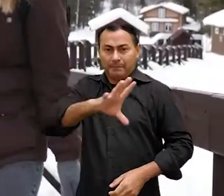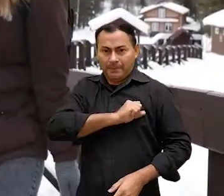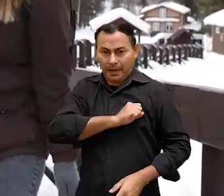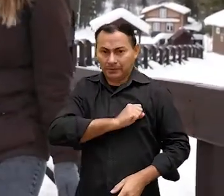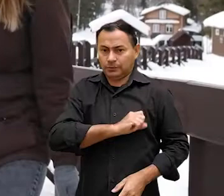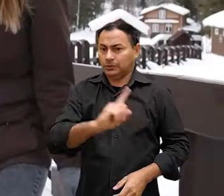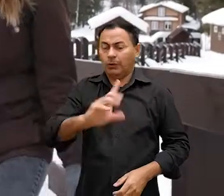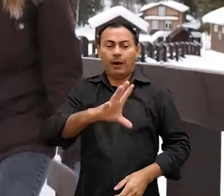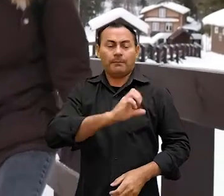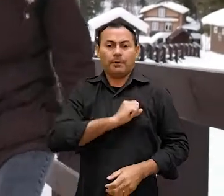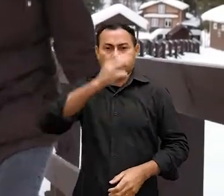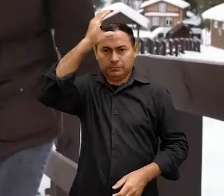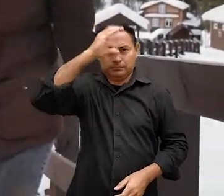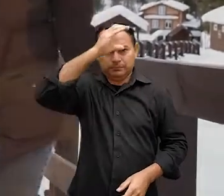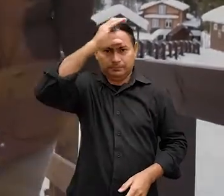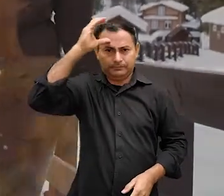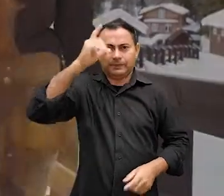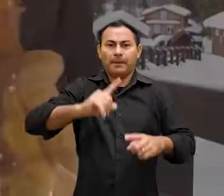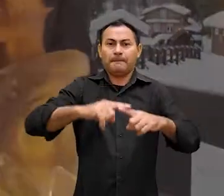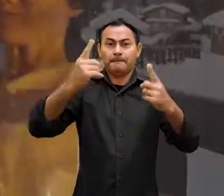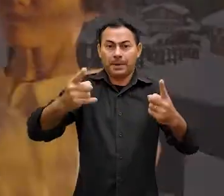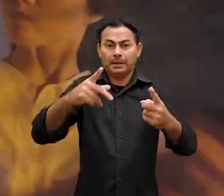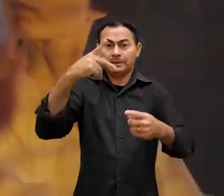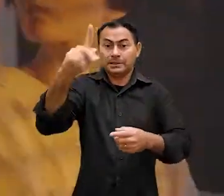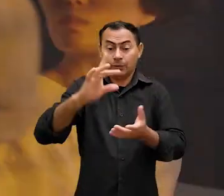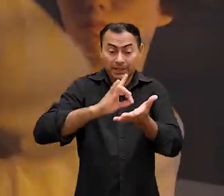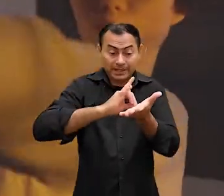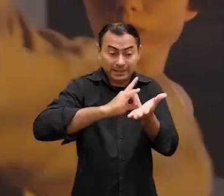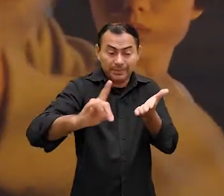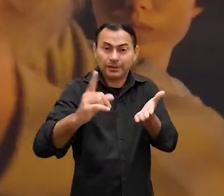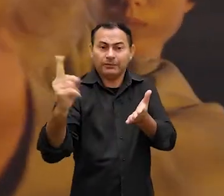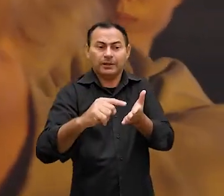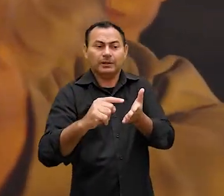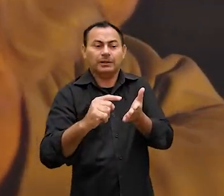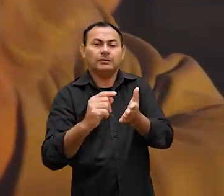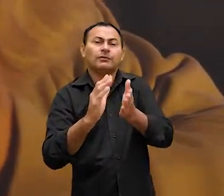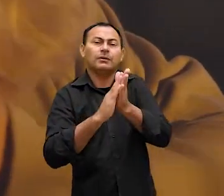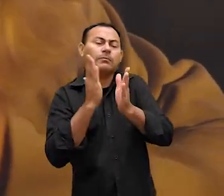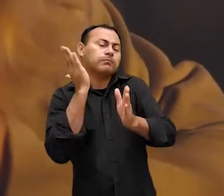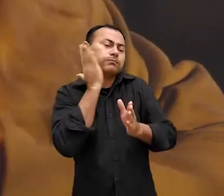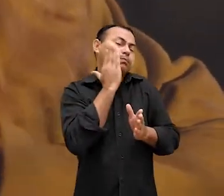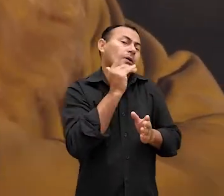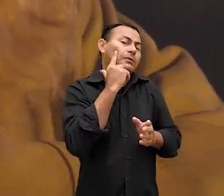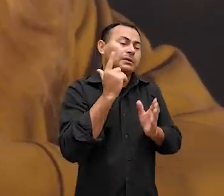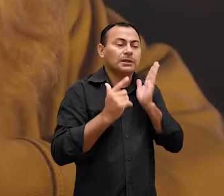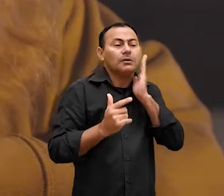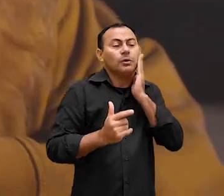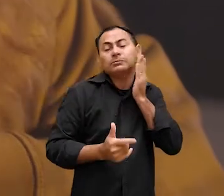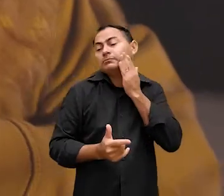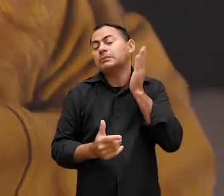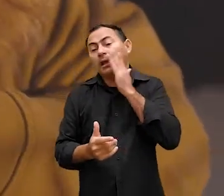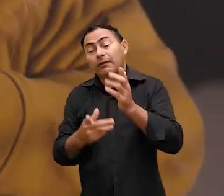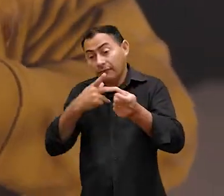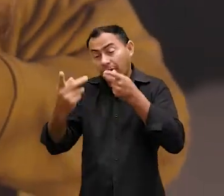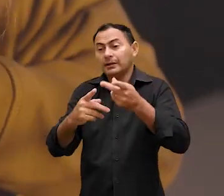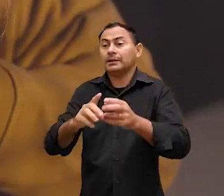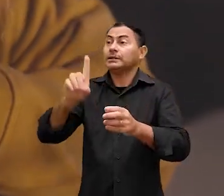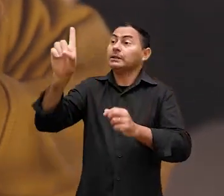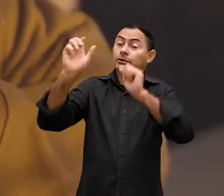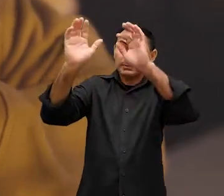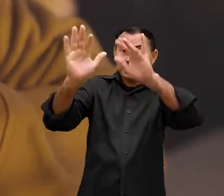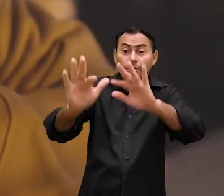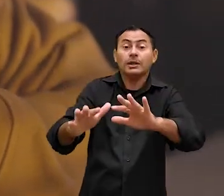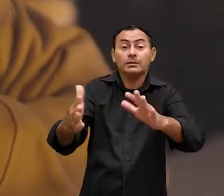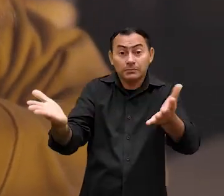Esse não é o amor cristão. Mas se seu inimigo bater em um lado de sua face, dê o outro lado e diga, Deus te